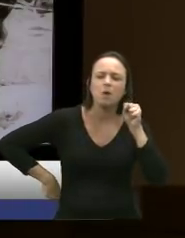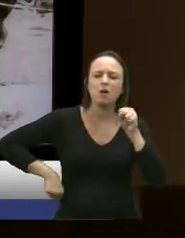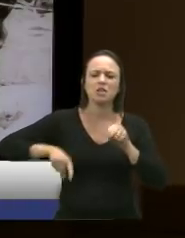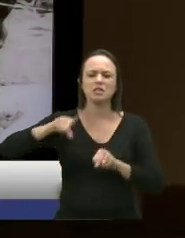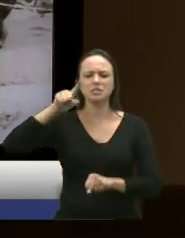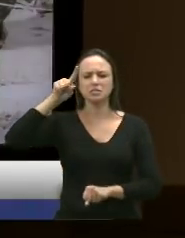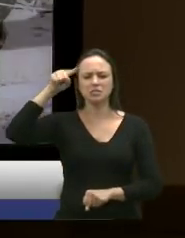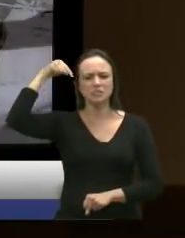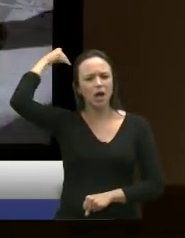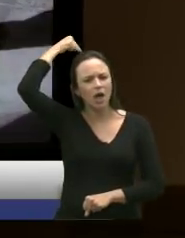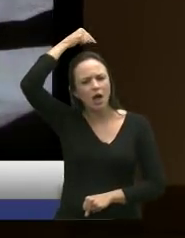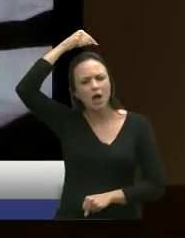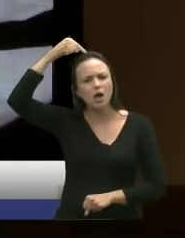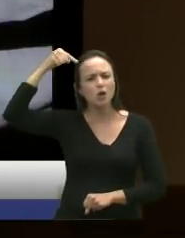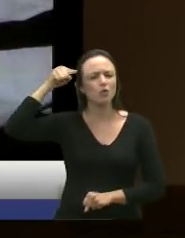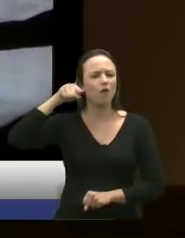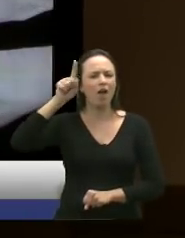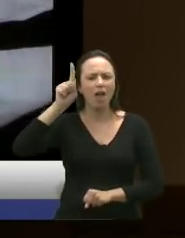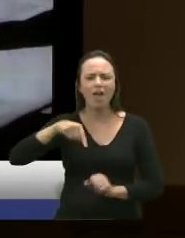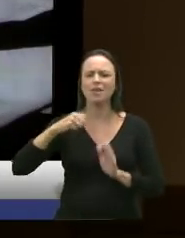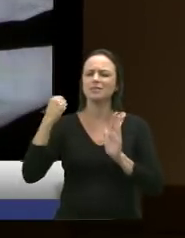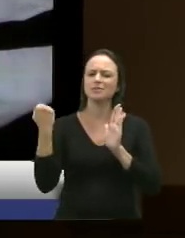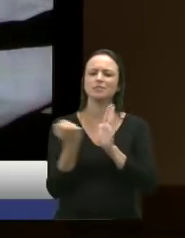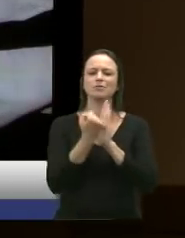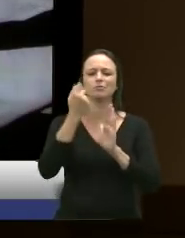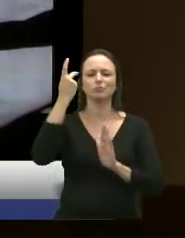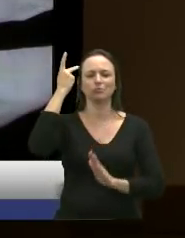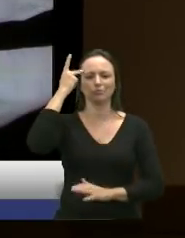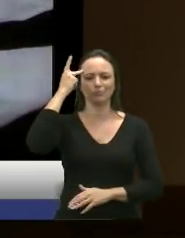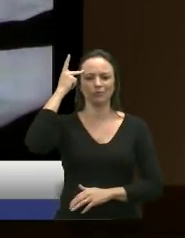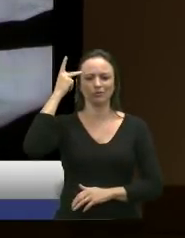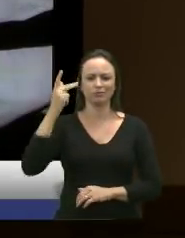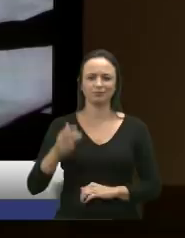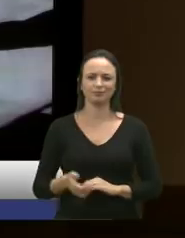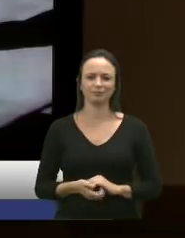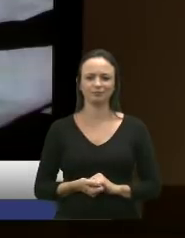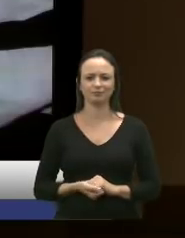o símbolo paulista.